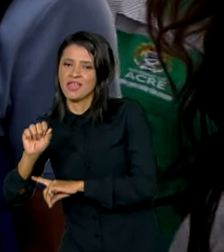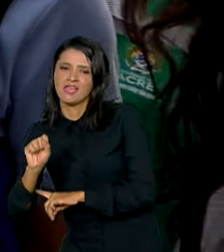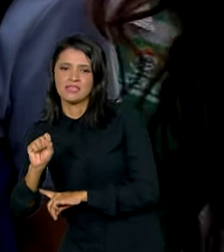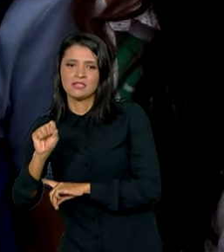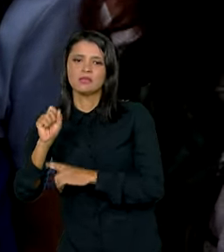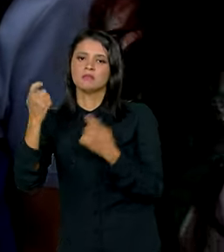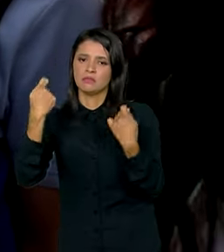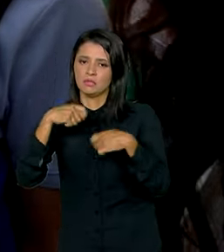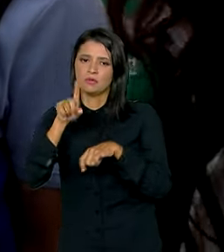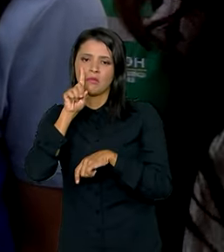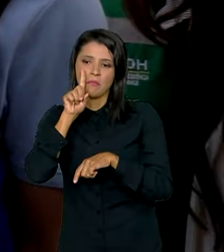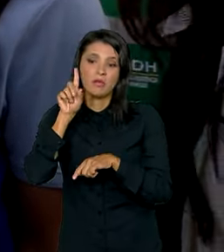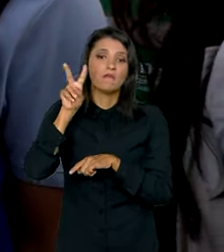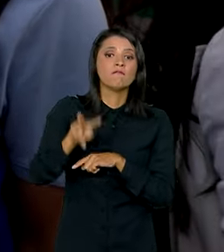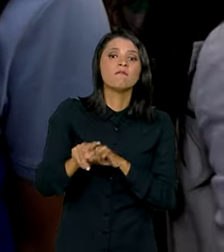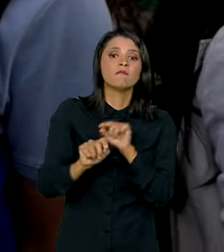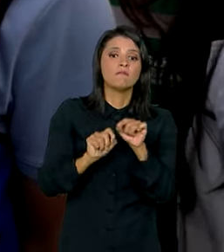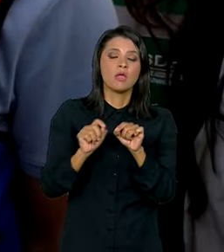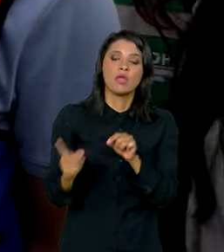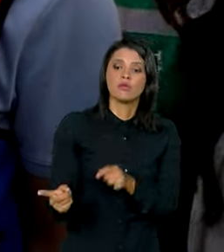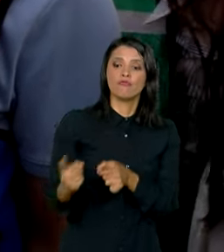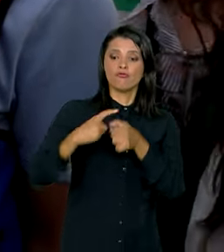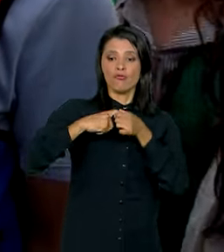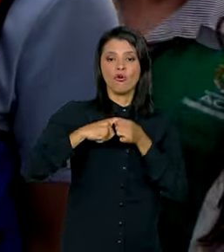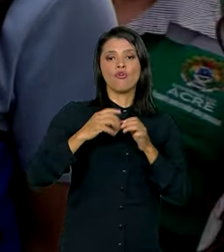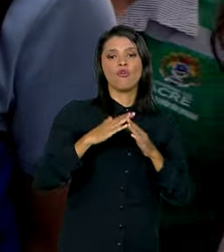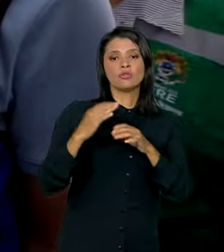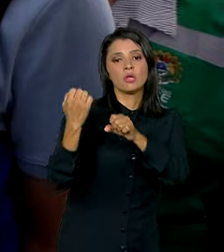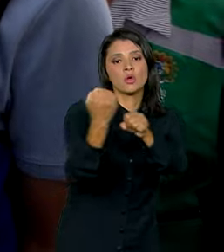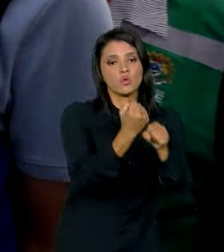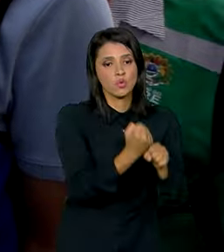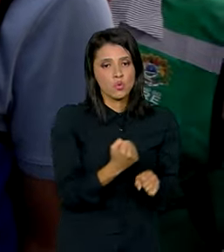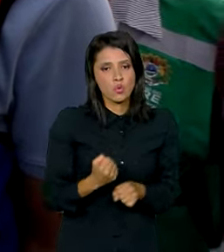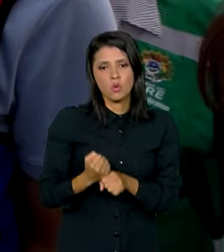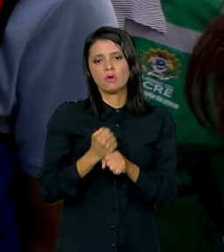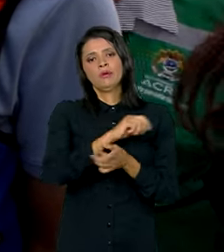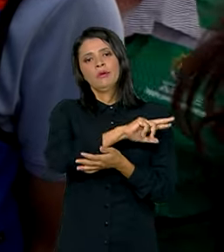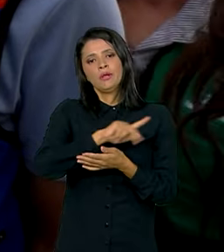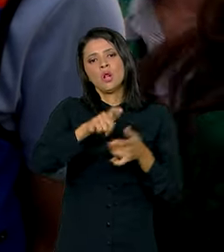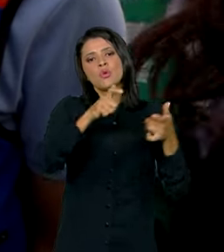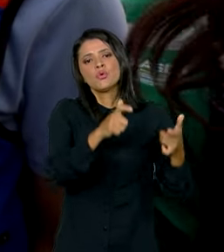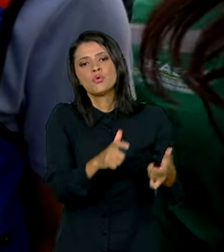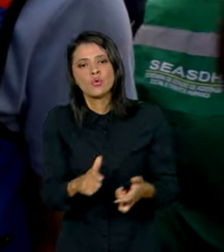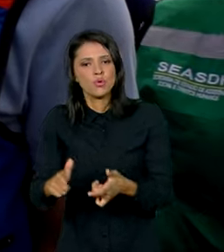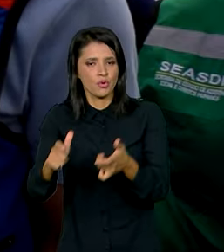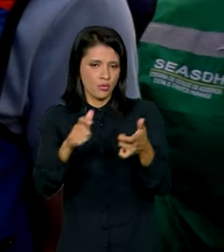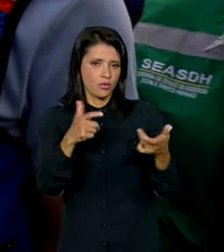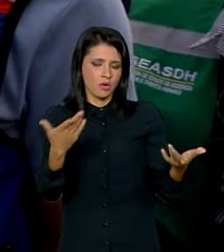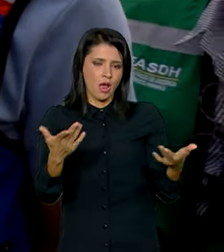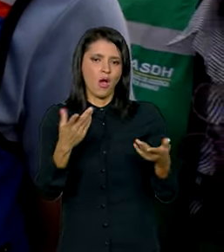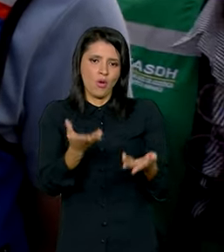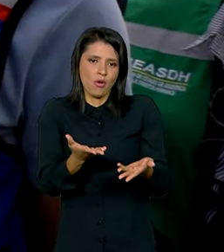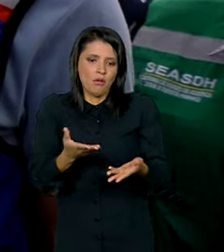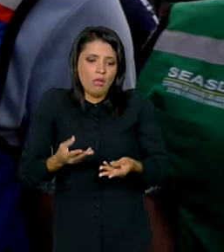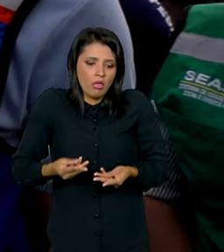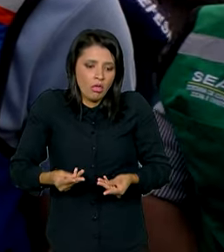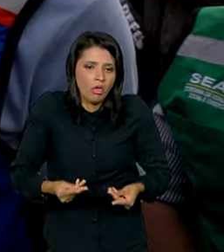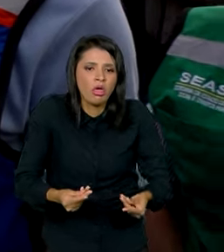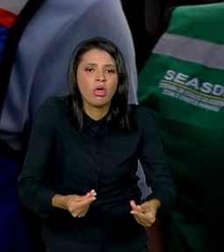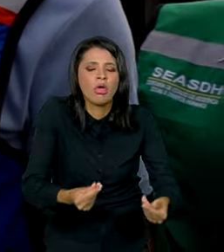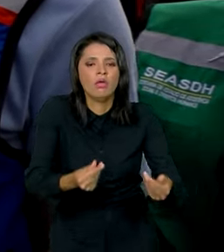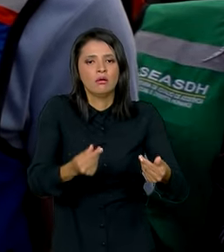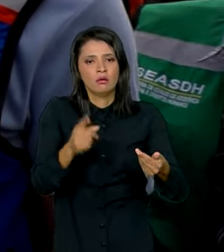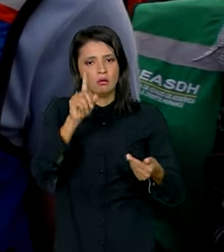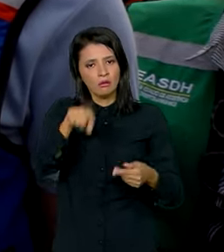temos que considerar também depois o restabelecimento a reconstrução de muitos ambientes que estão sendo perdidos